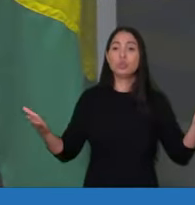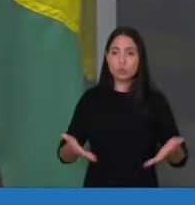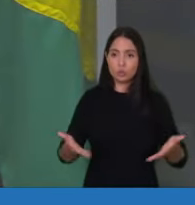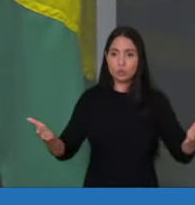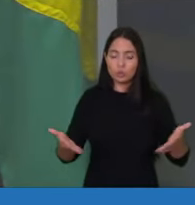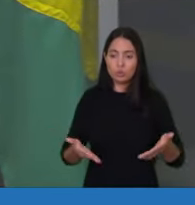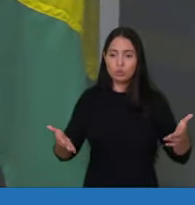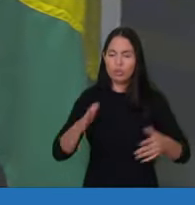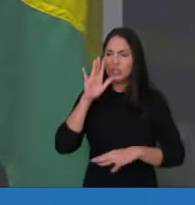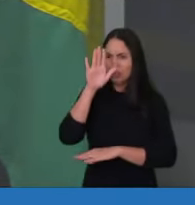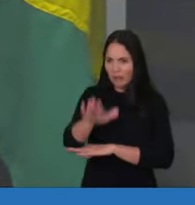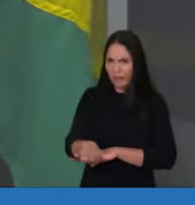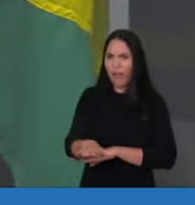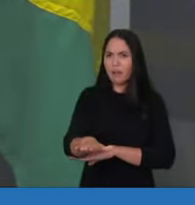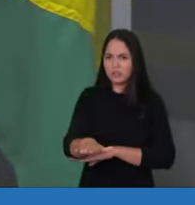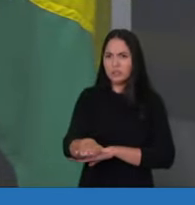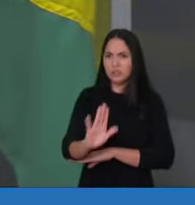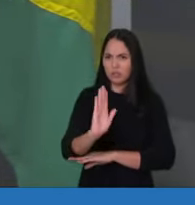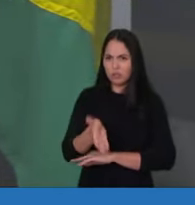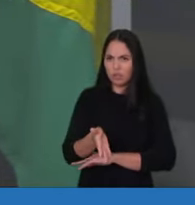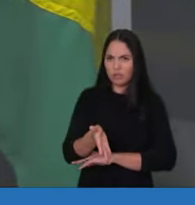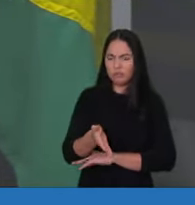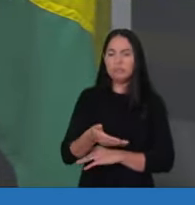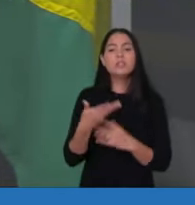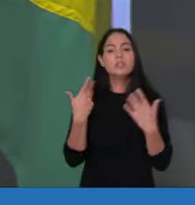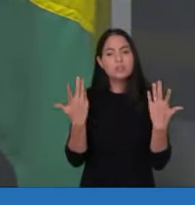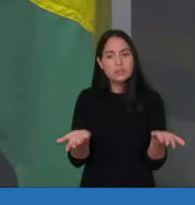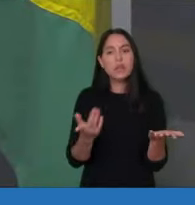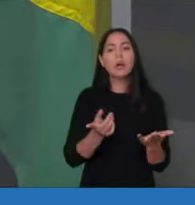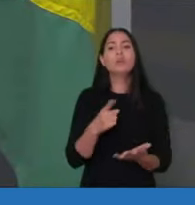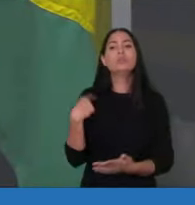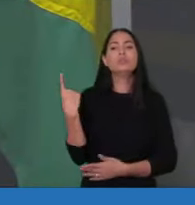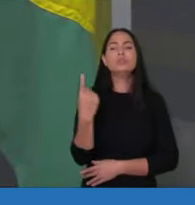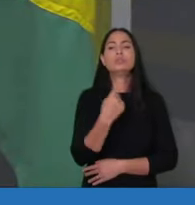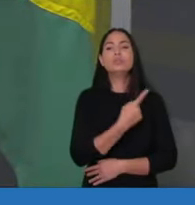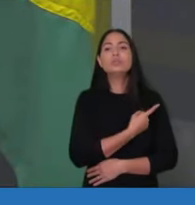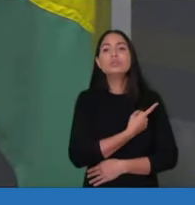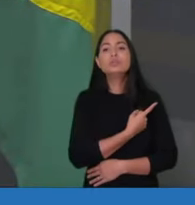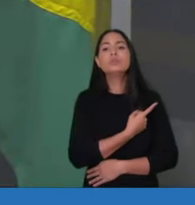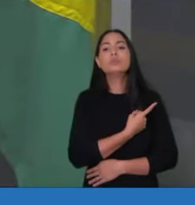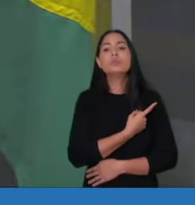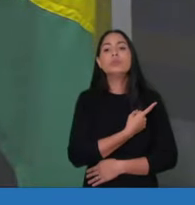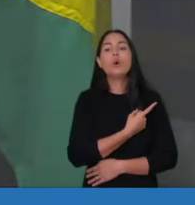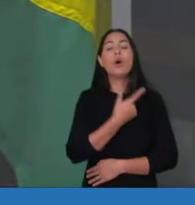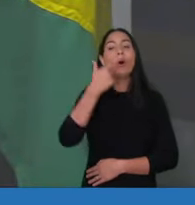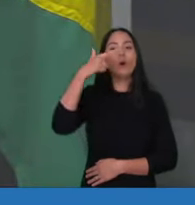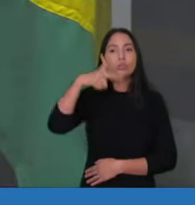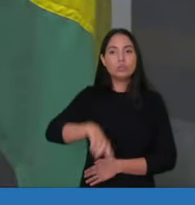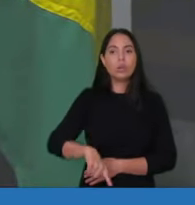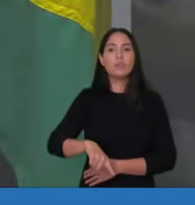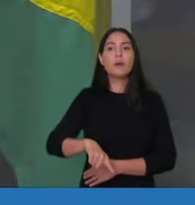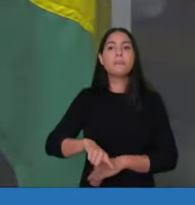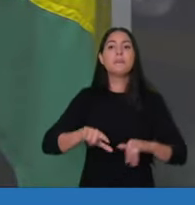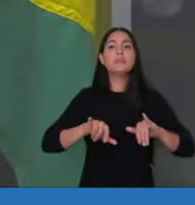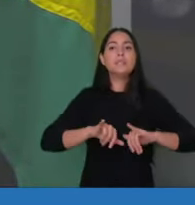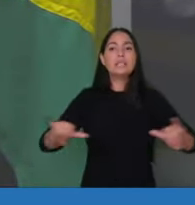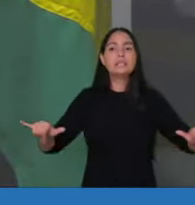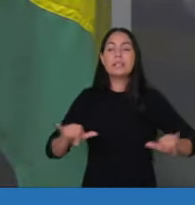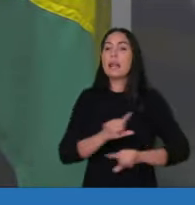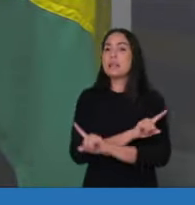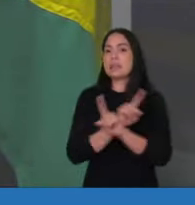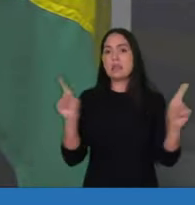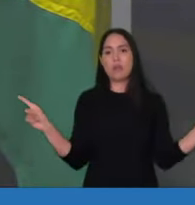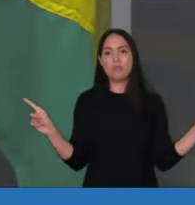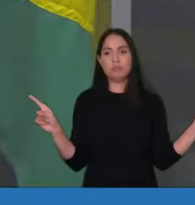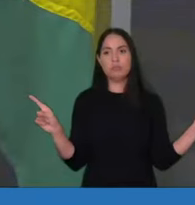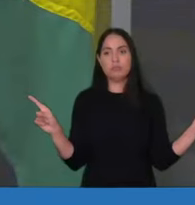já, estamos aqui mais uma vez para dizer não a